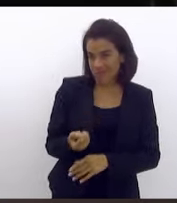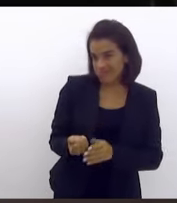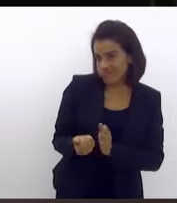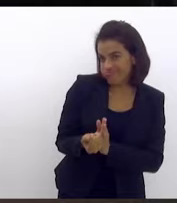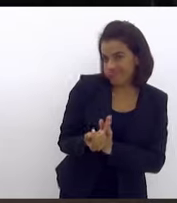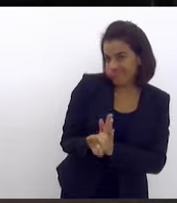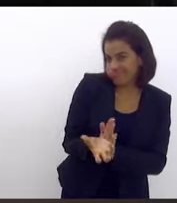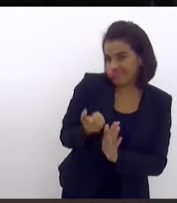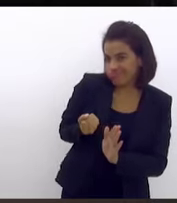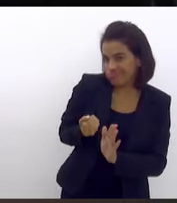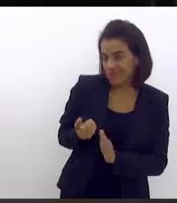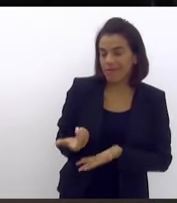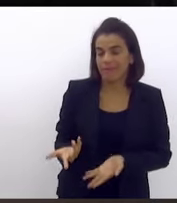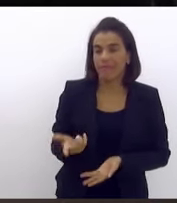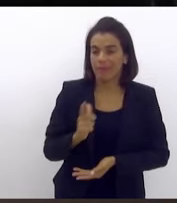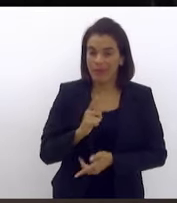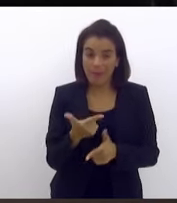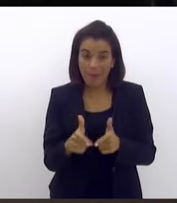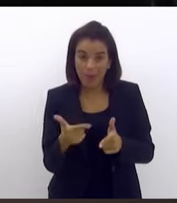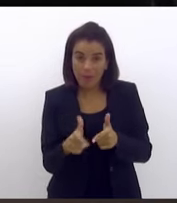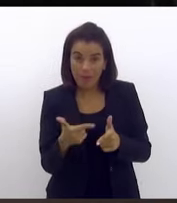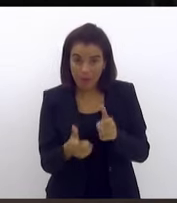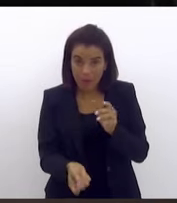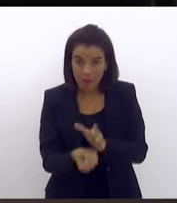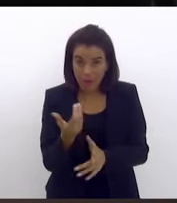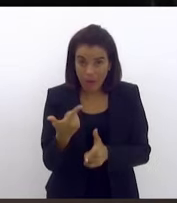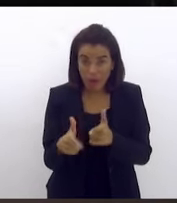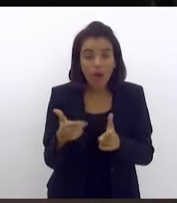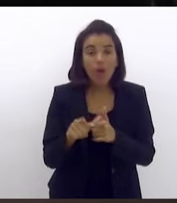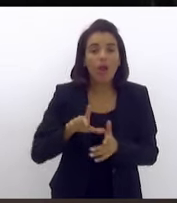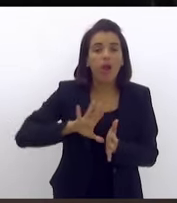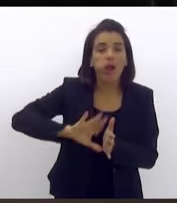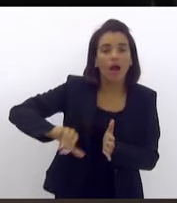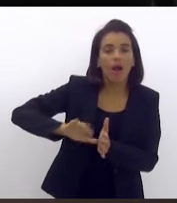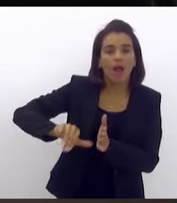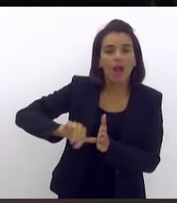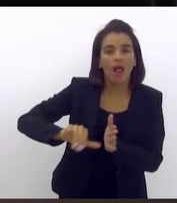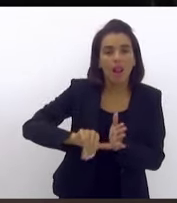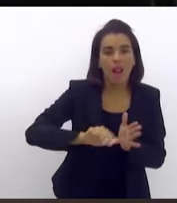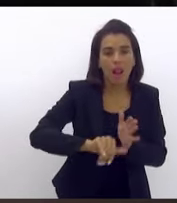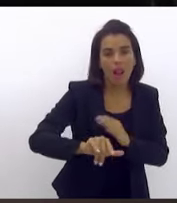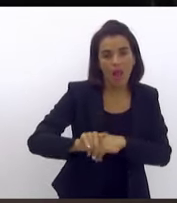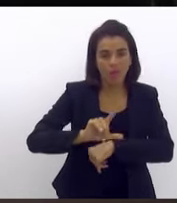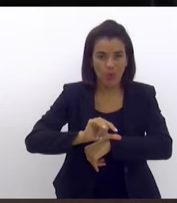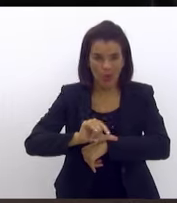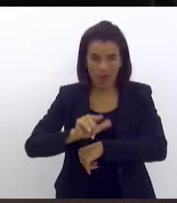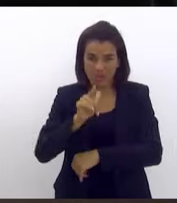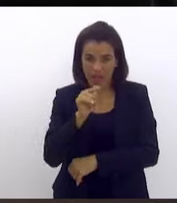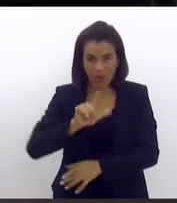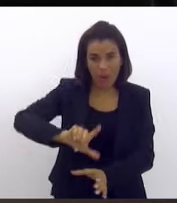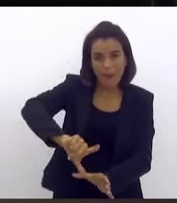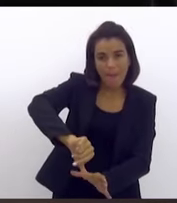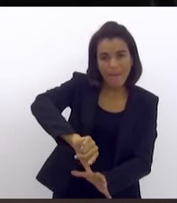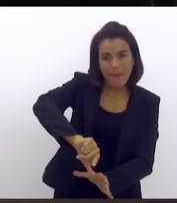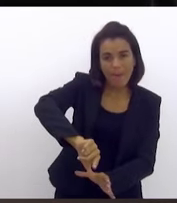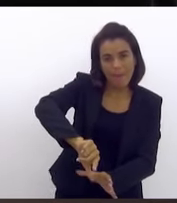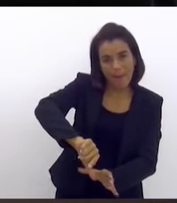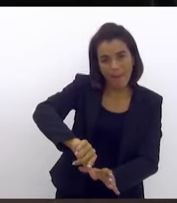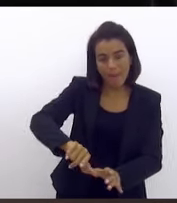colocou para a calçada. Está dando problema? Está. Está dando problema de furto? Sim. Mas o pior de tudo é que as contas estão aumentando cada vez